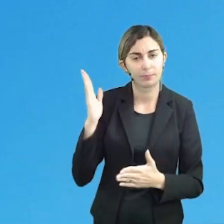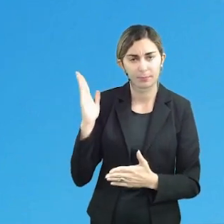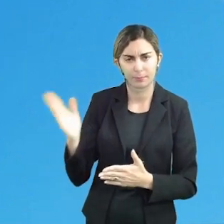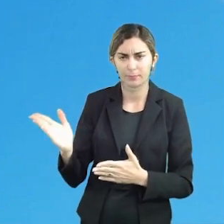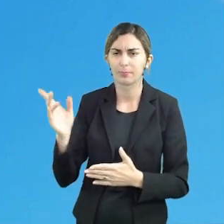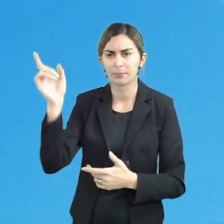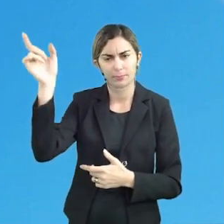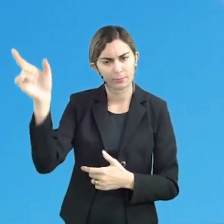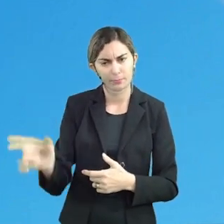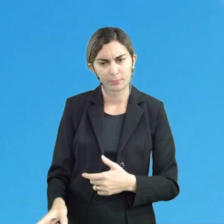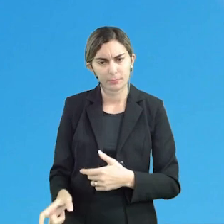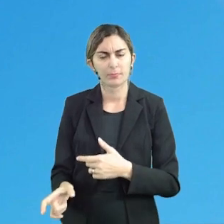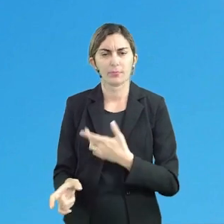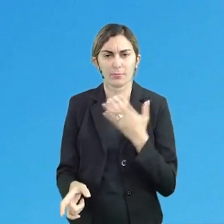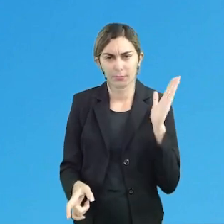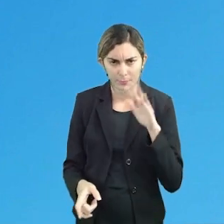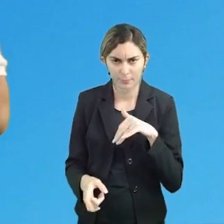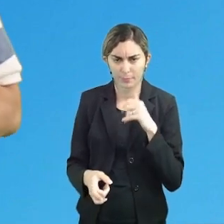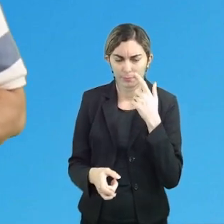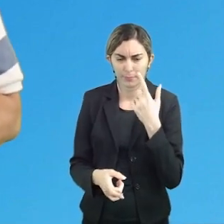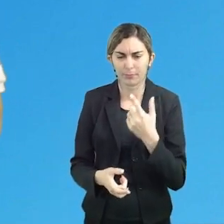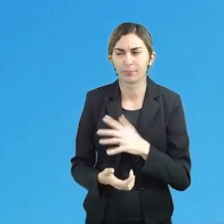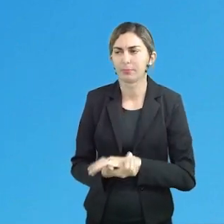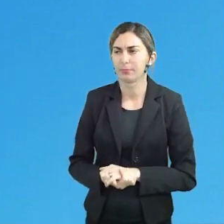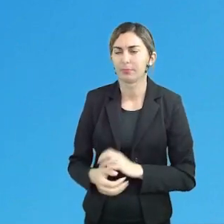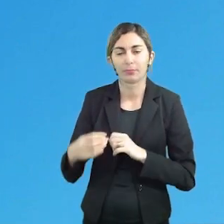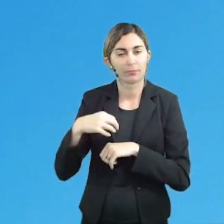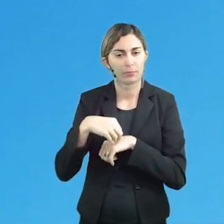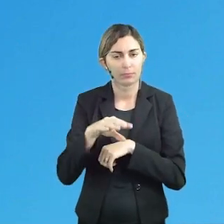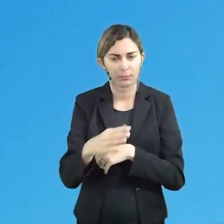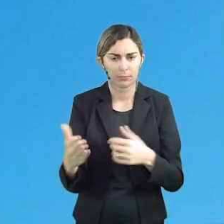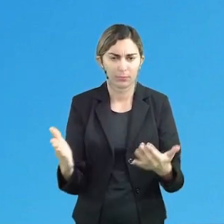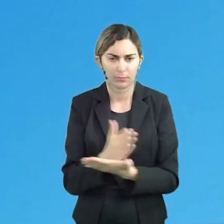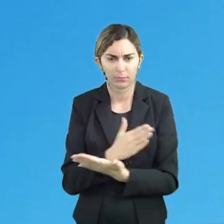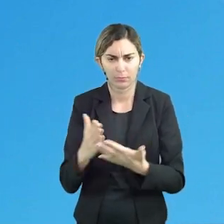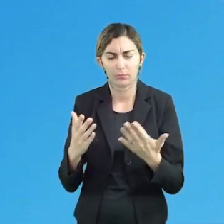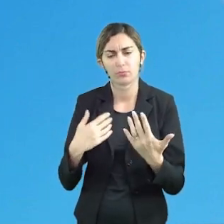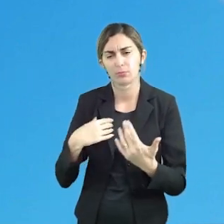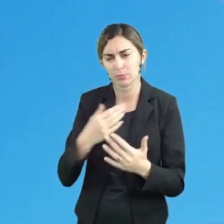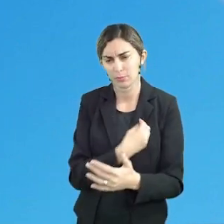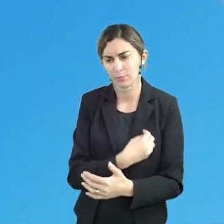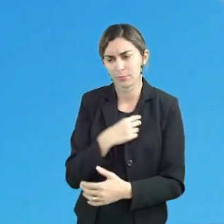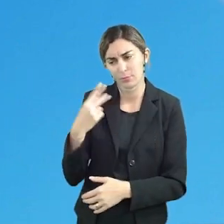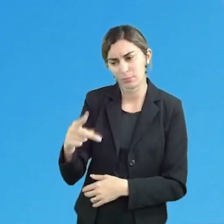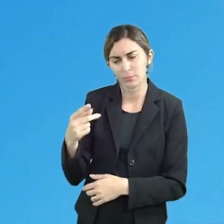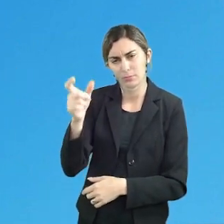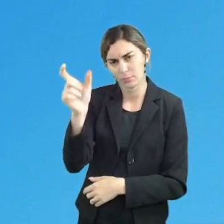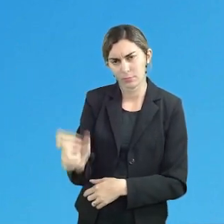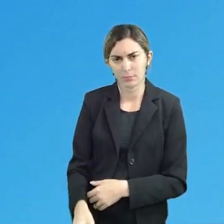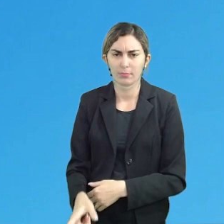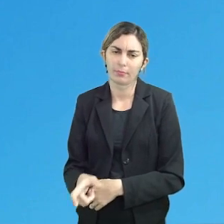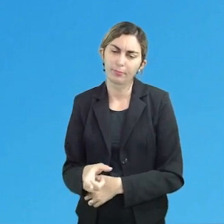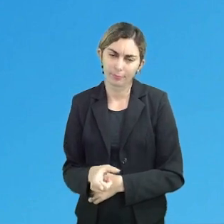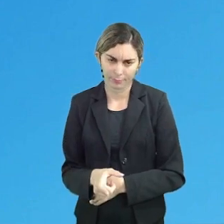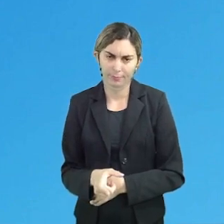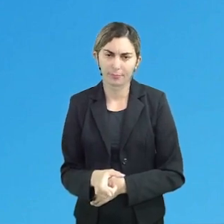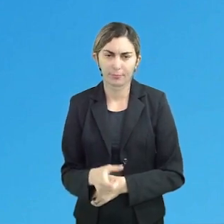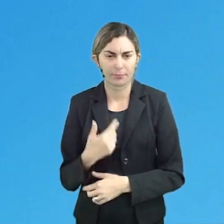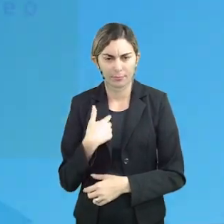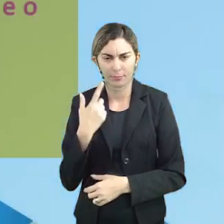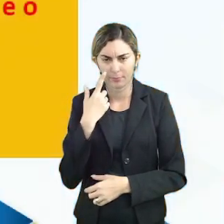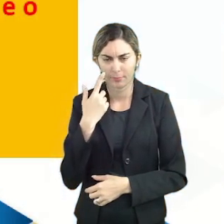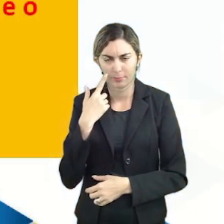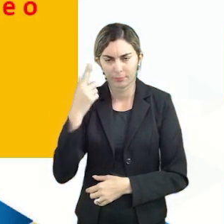essa figura. Vamos adiante? Trago para vocês alguns pontos da biografia desta personalidade.